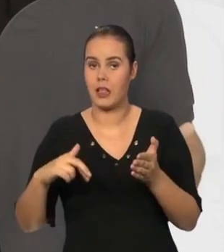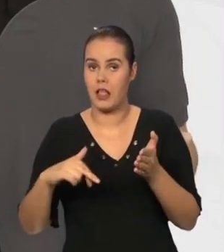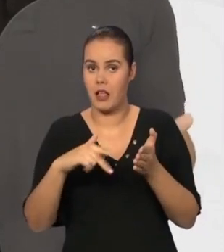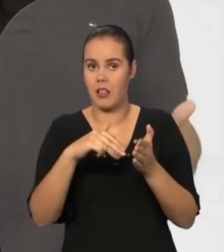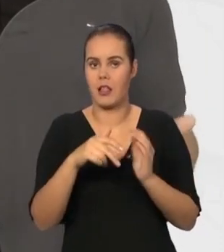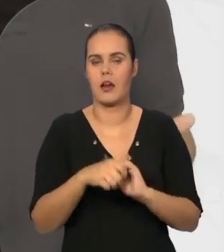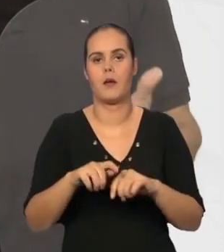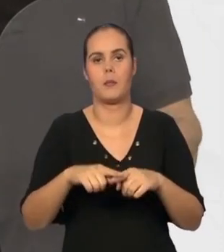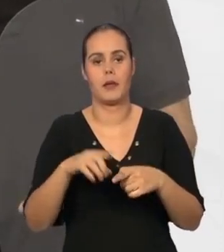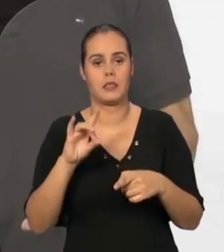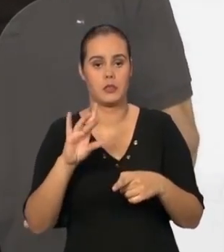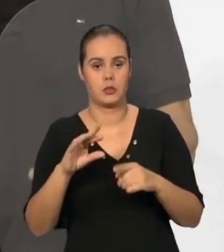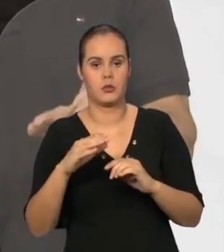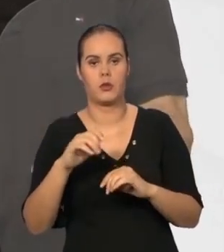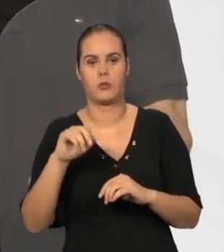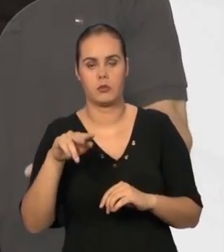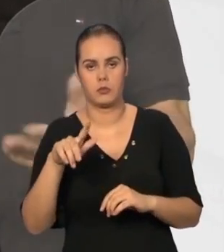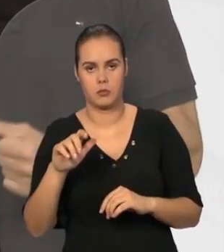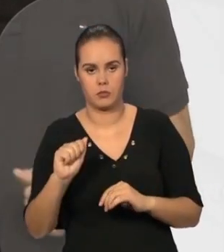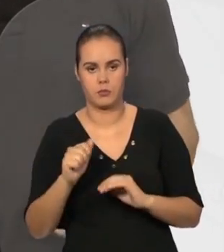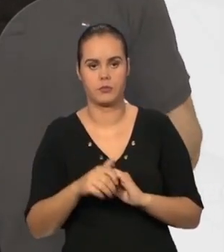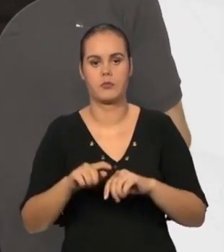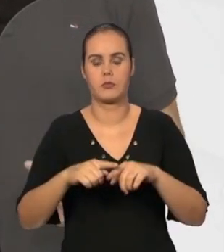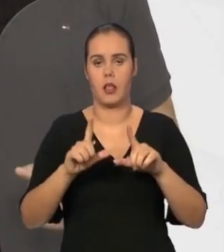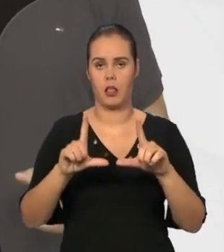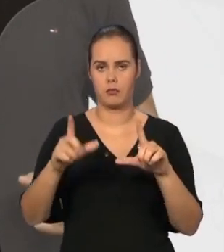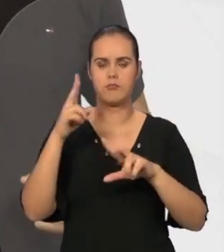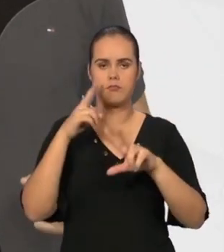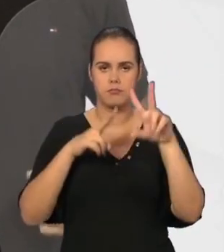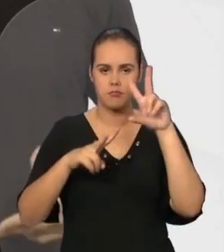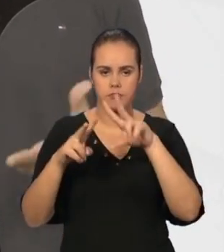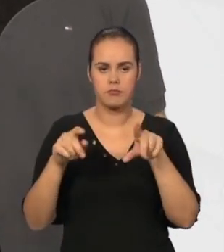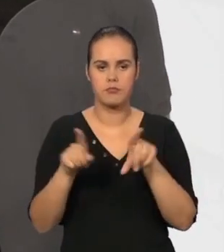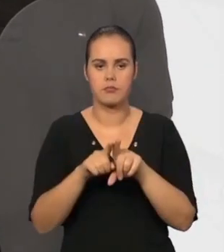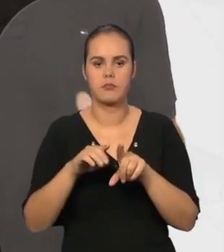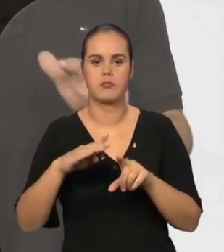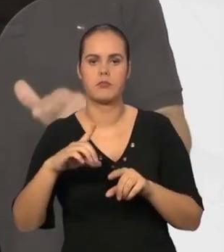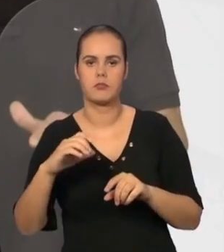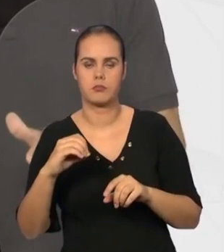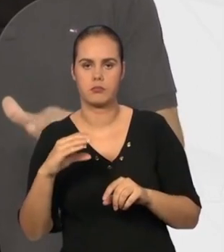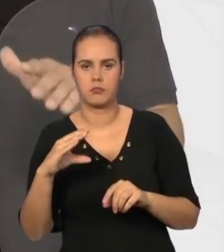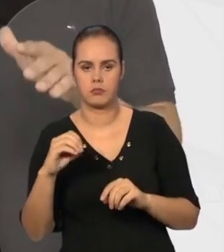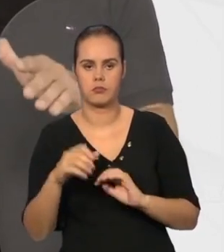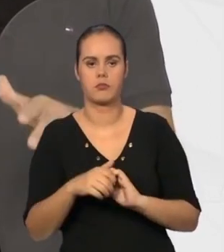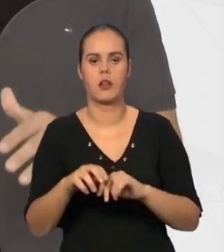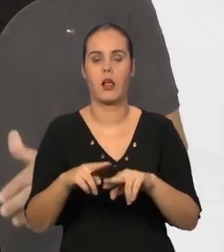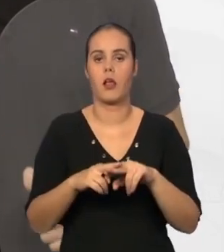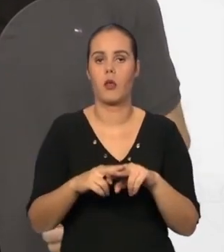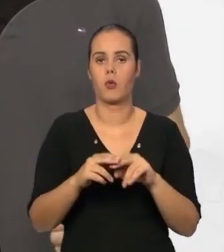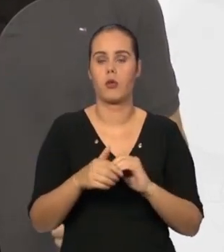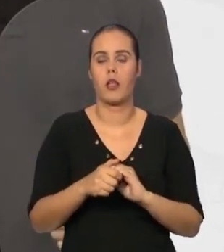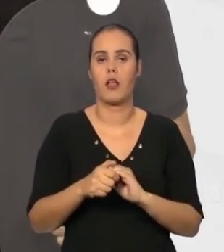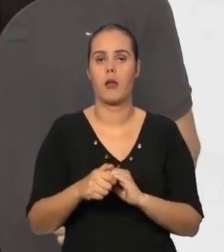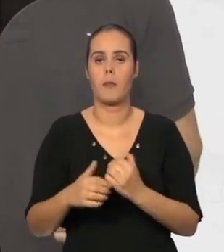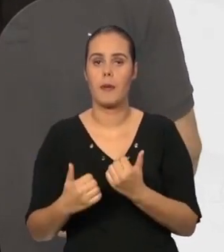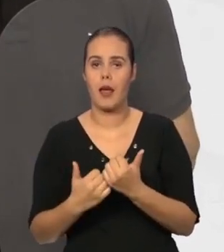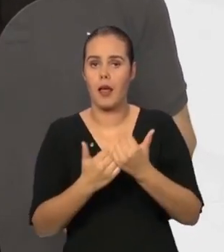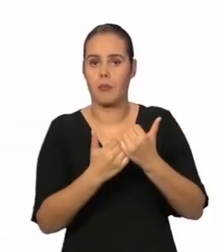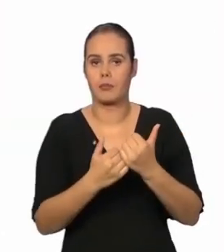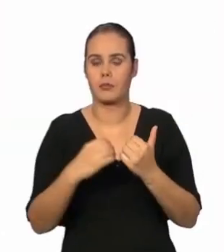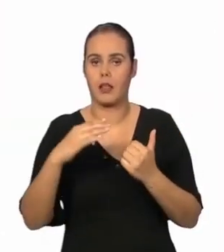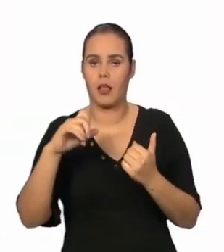Os blocos de ligação pilar-estaca, por sua vez, são usados para transmitir às estacas e aos tubulões as cargas da estrutura.